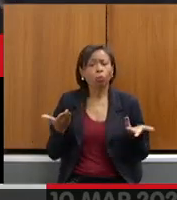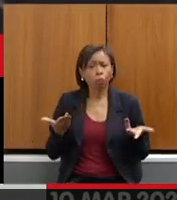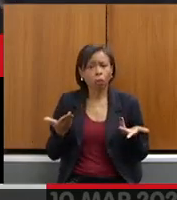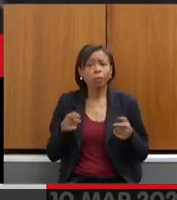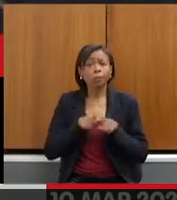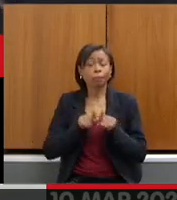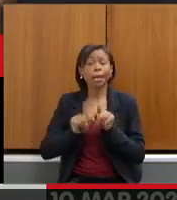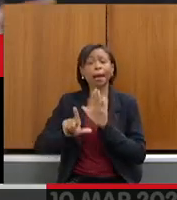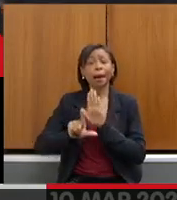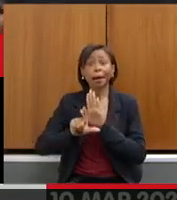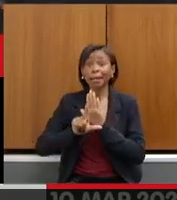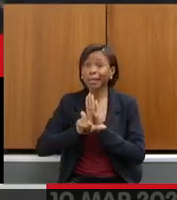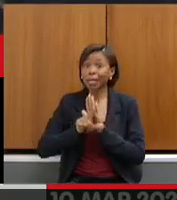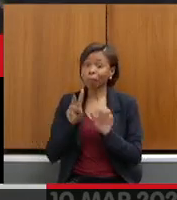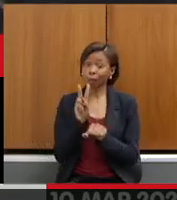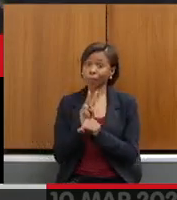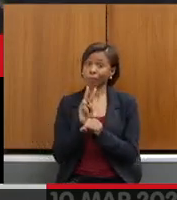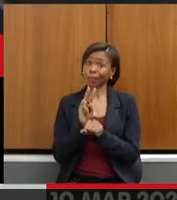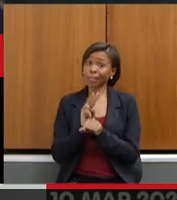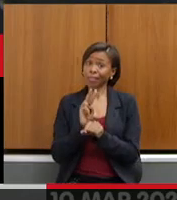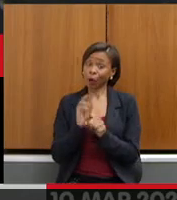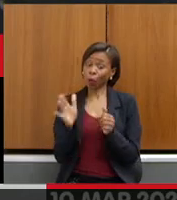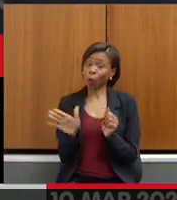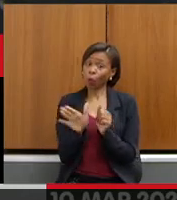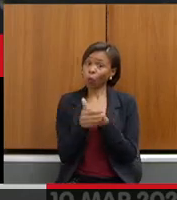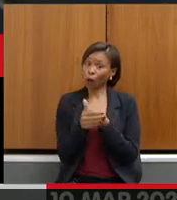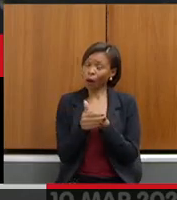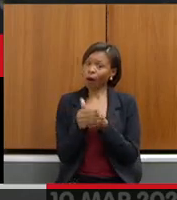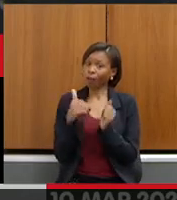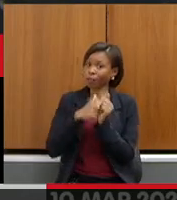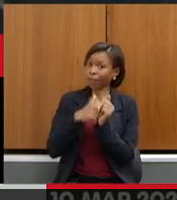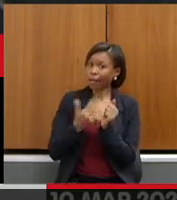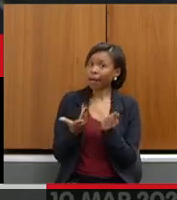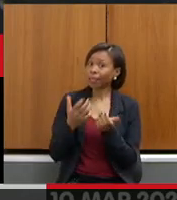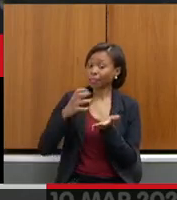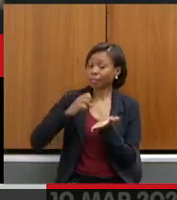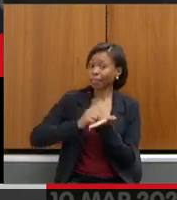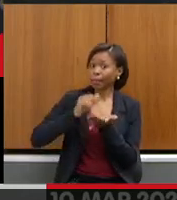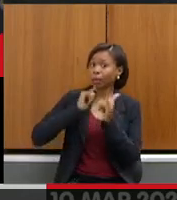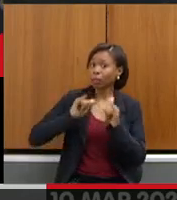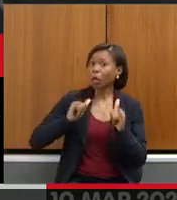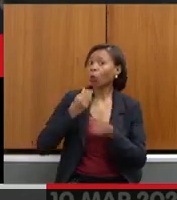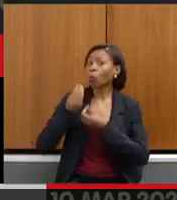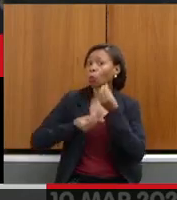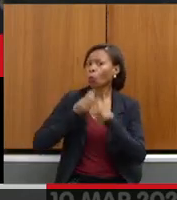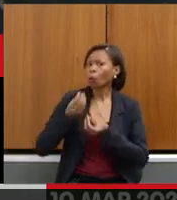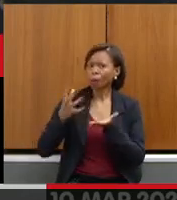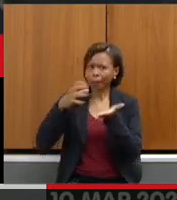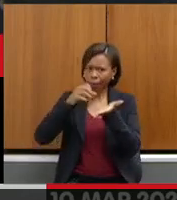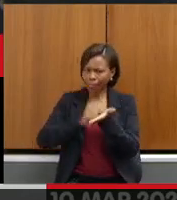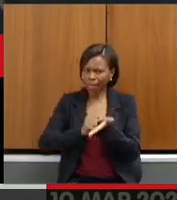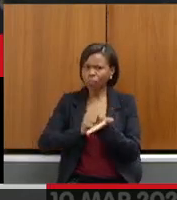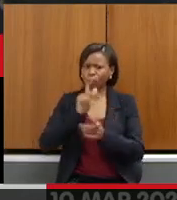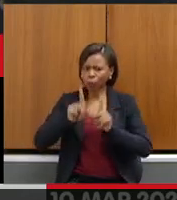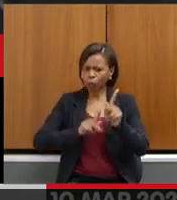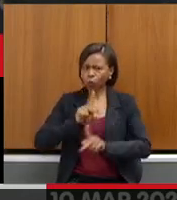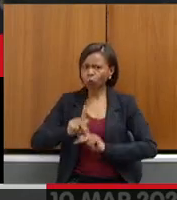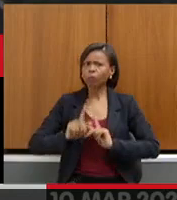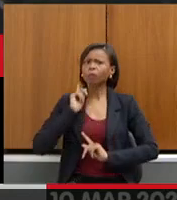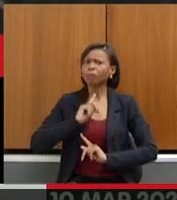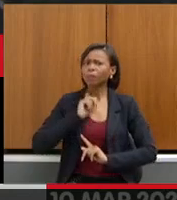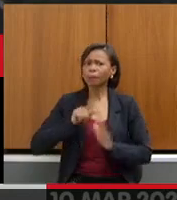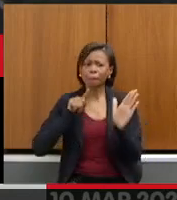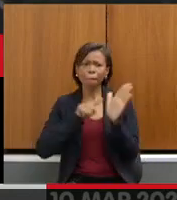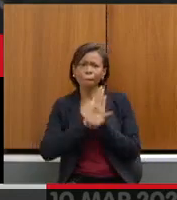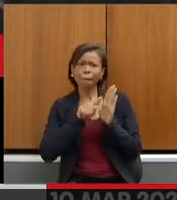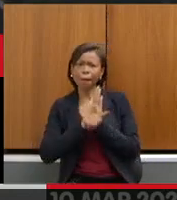preservação de dados O que que tem sido feito com esses dados do cidadão Mineiro que se cadastra porque fazer um cadastro do cidadão Mineiro para que ele tenha